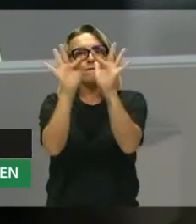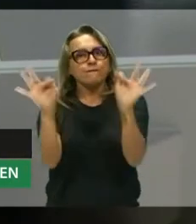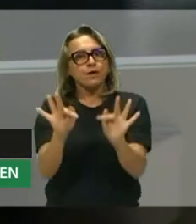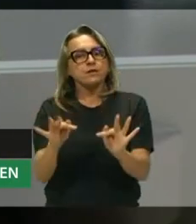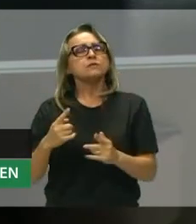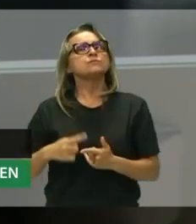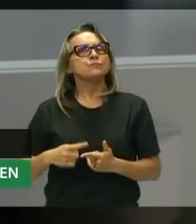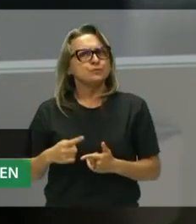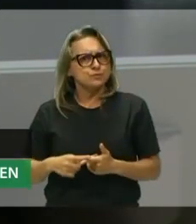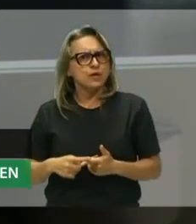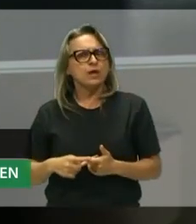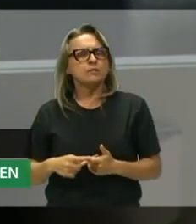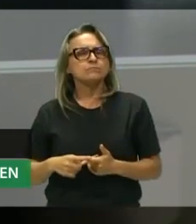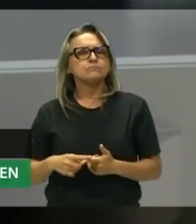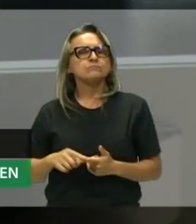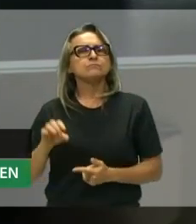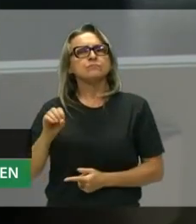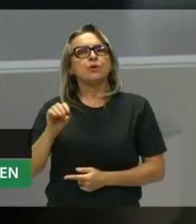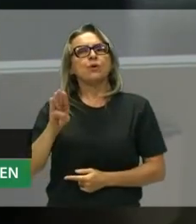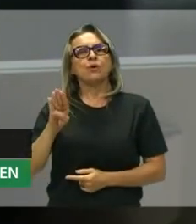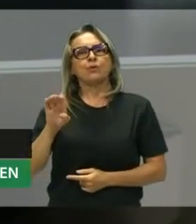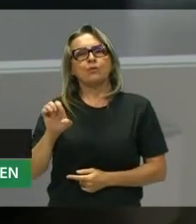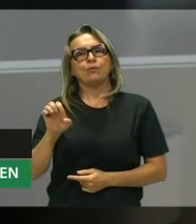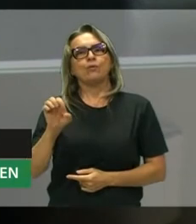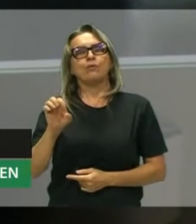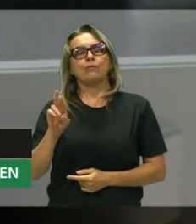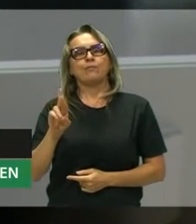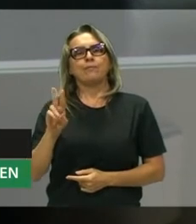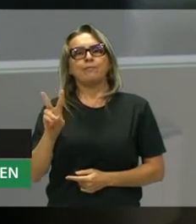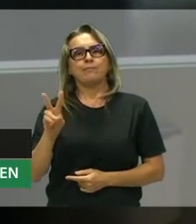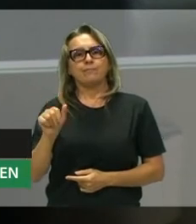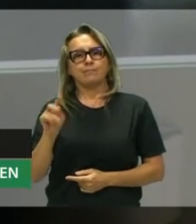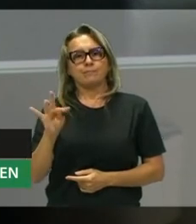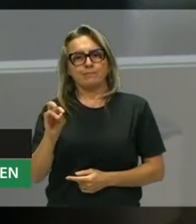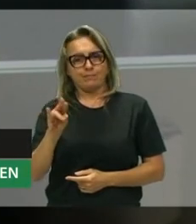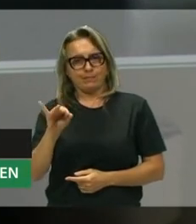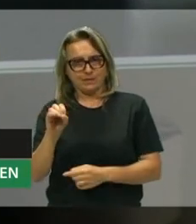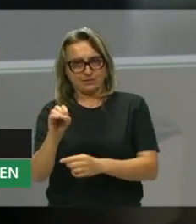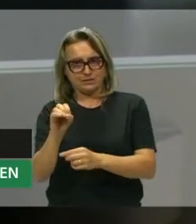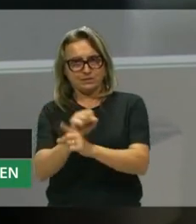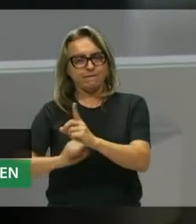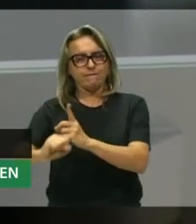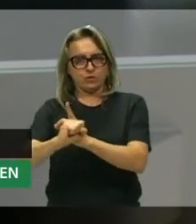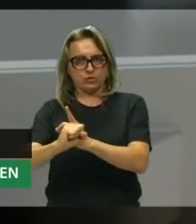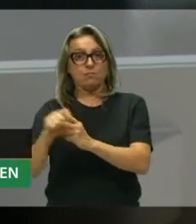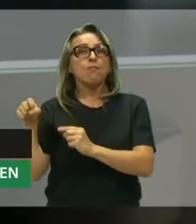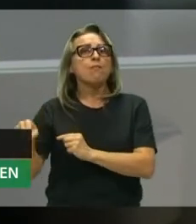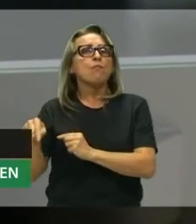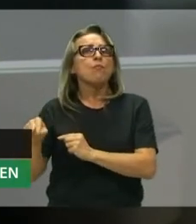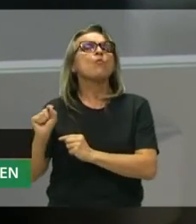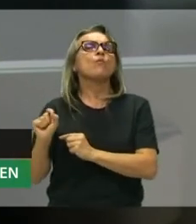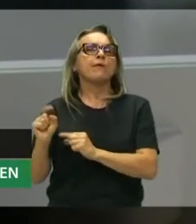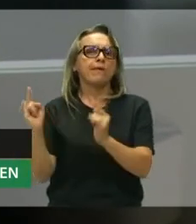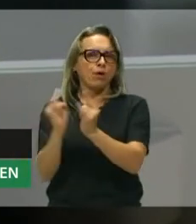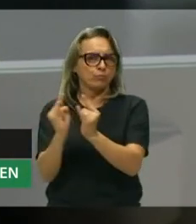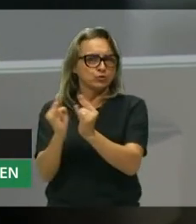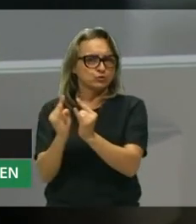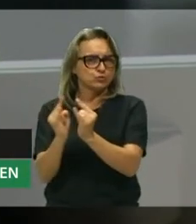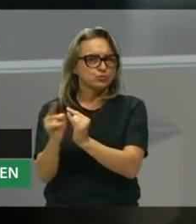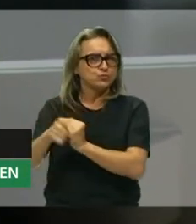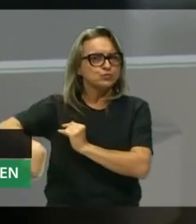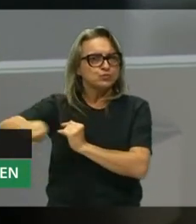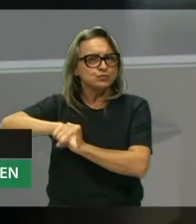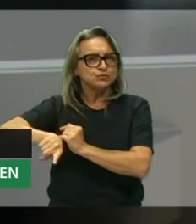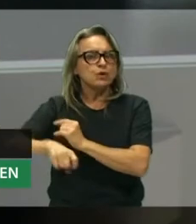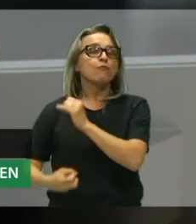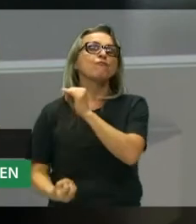Social, talvez aqui alguém desconheça, ele é uma instituição que foi